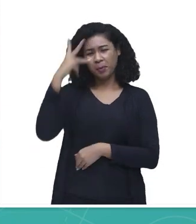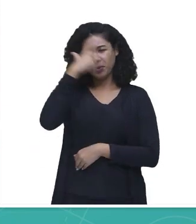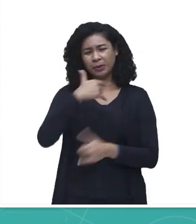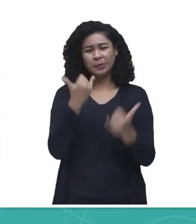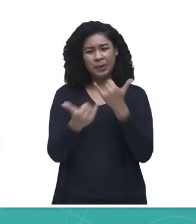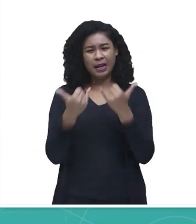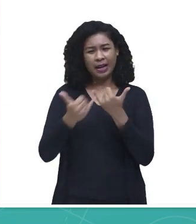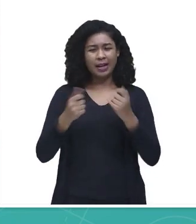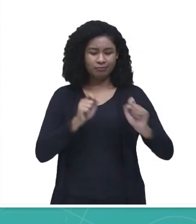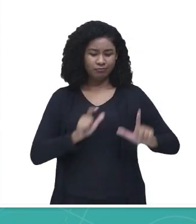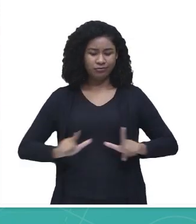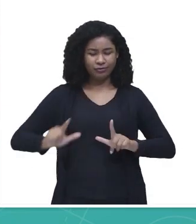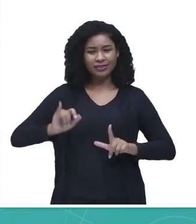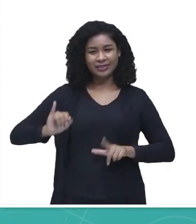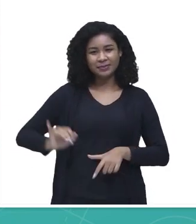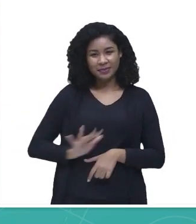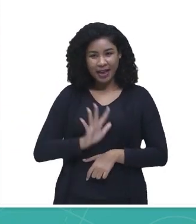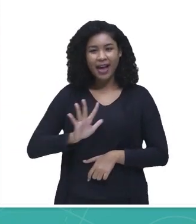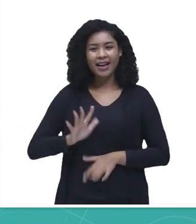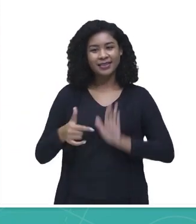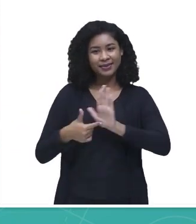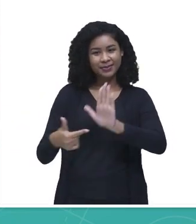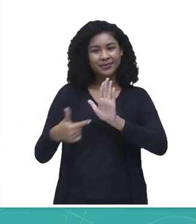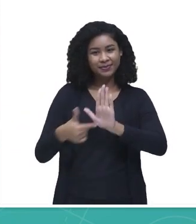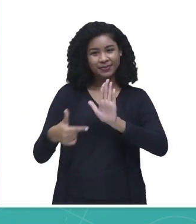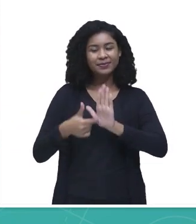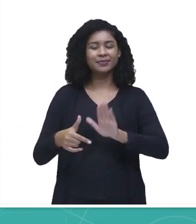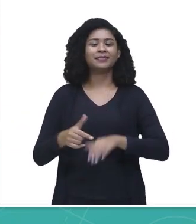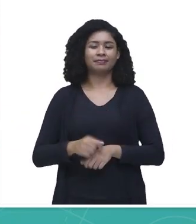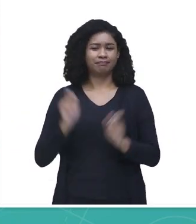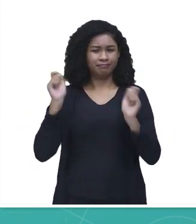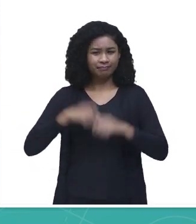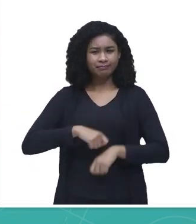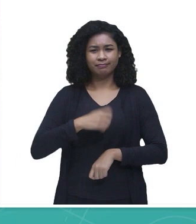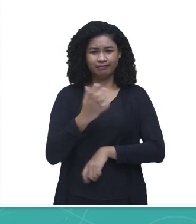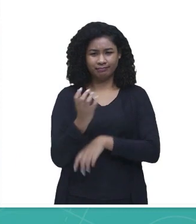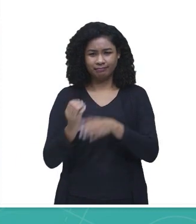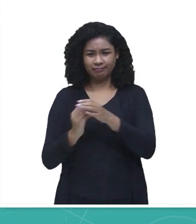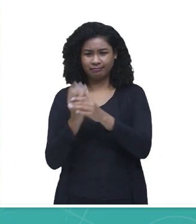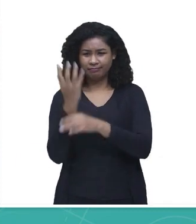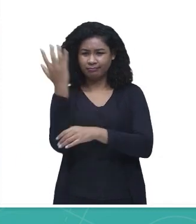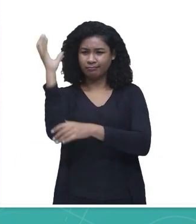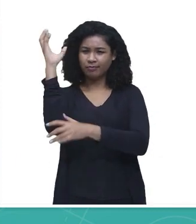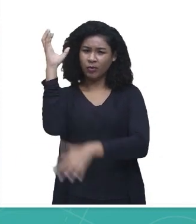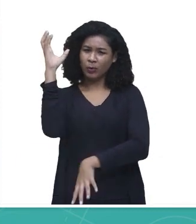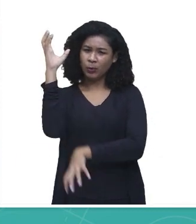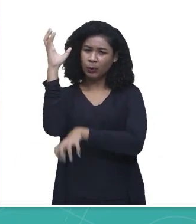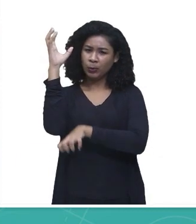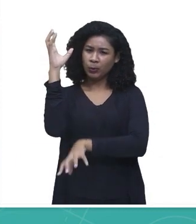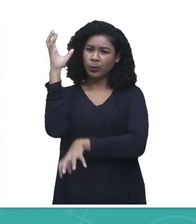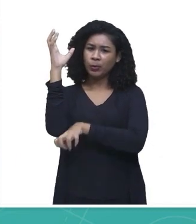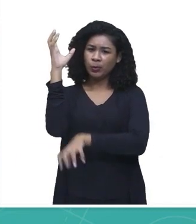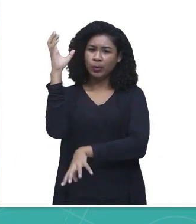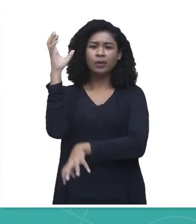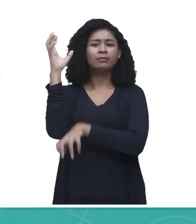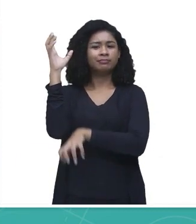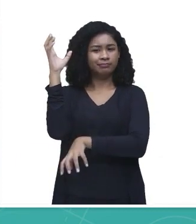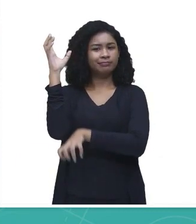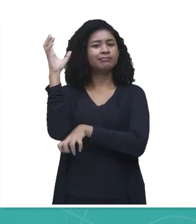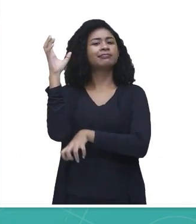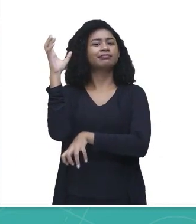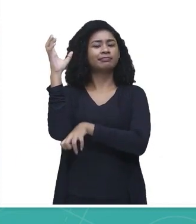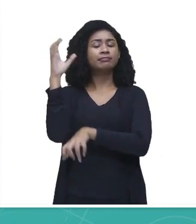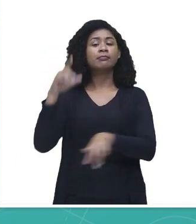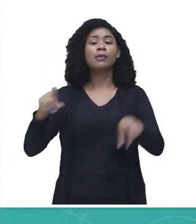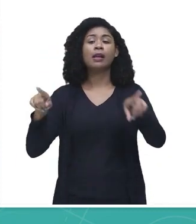viu na aula, né? Retirando a água ali do solo, através das raízes, né? Ali